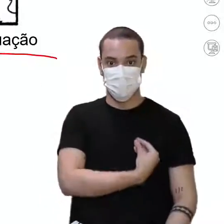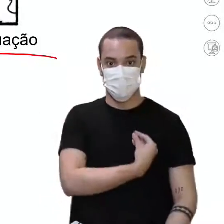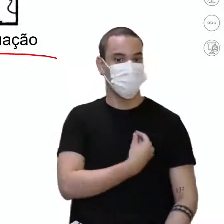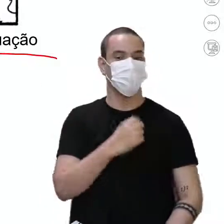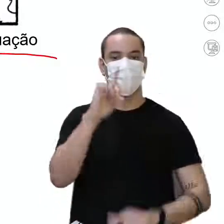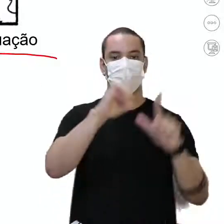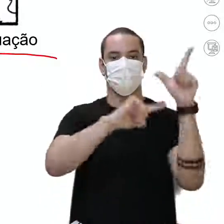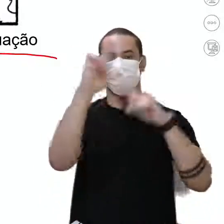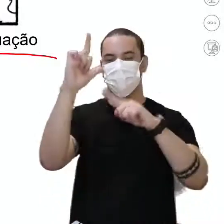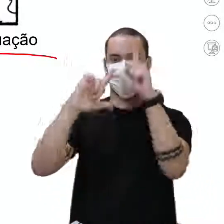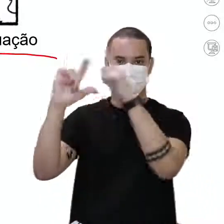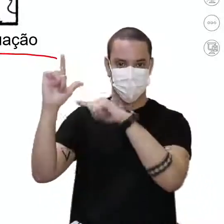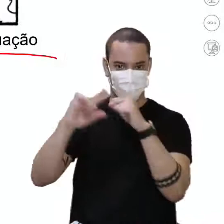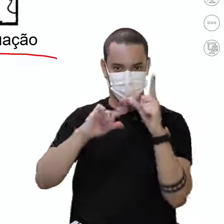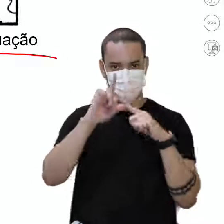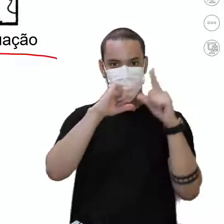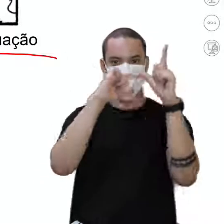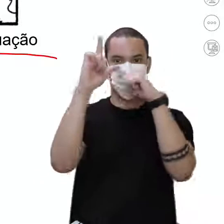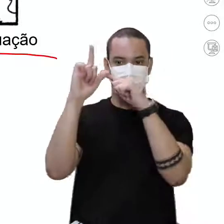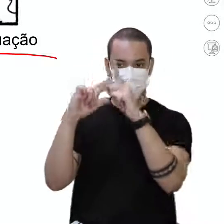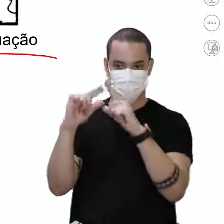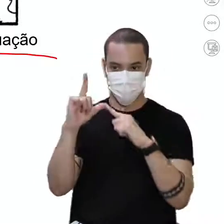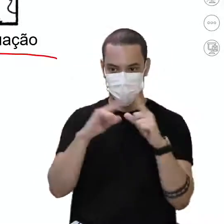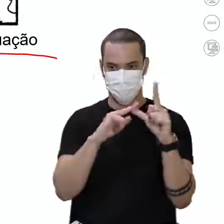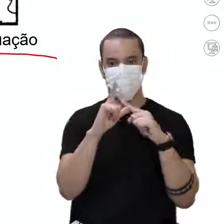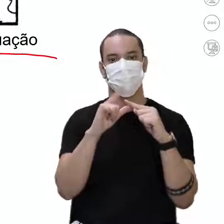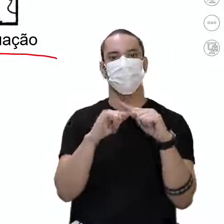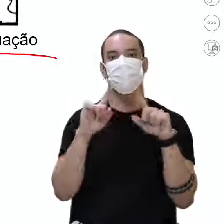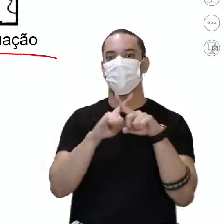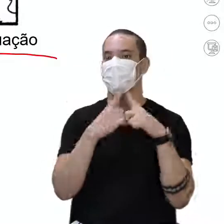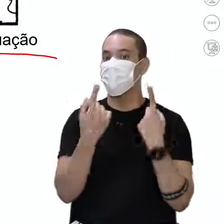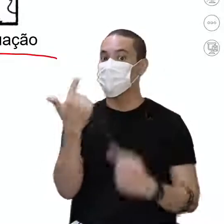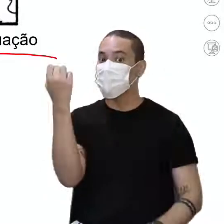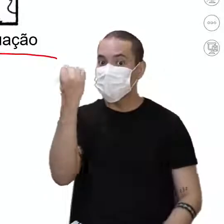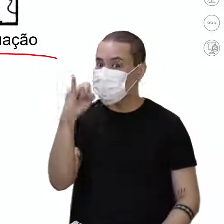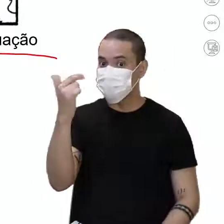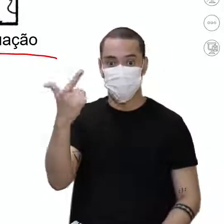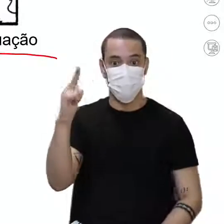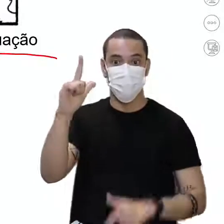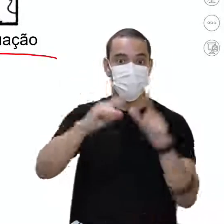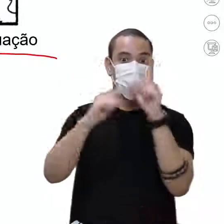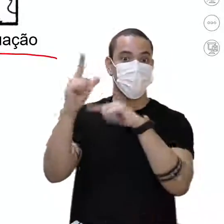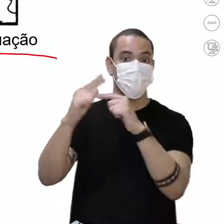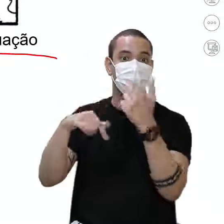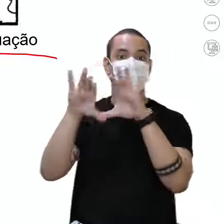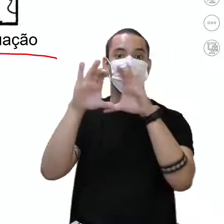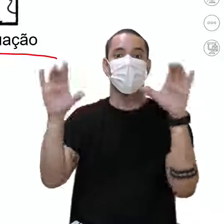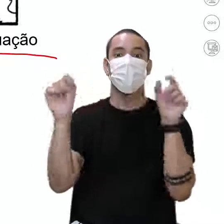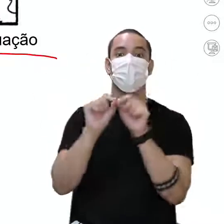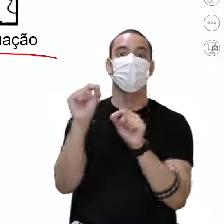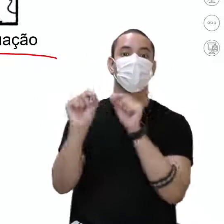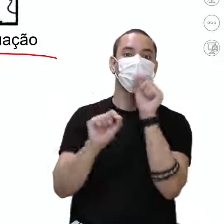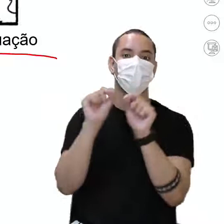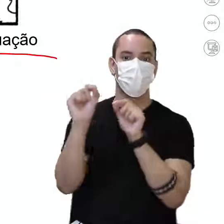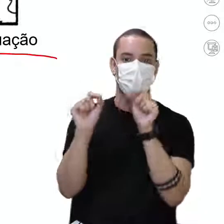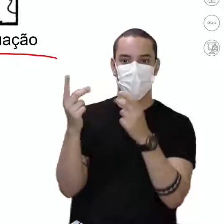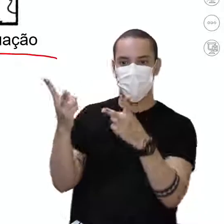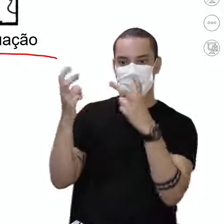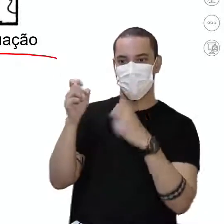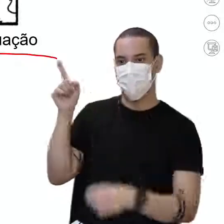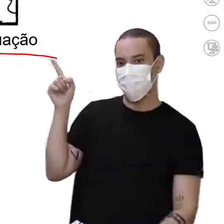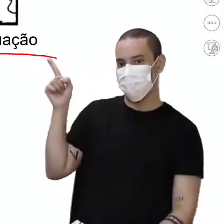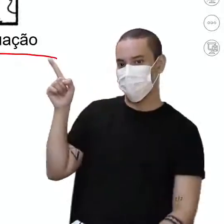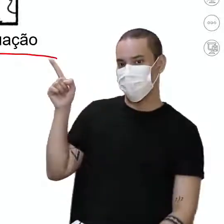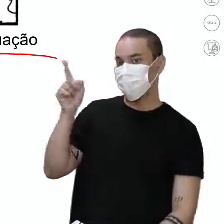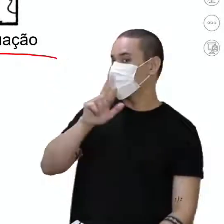sobre estrelas, certo? E mesmo que não tivesse estrelas no céu, o que ele fez? Perceba que as